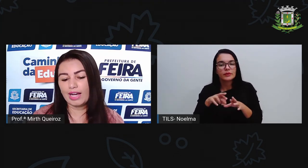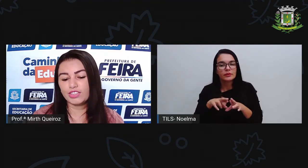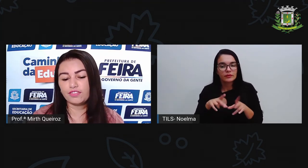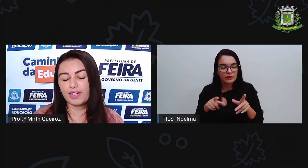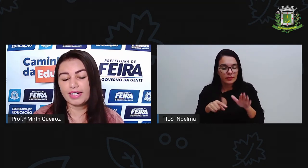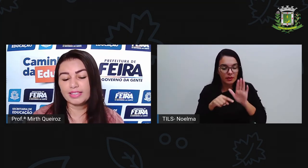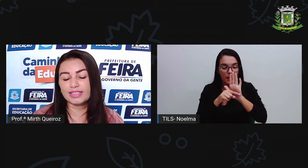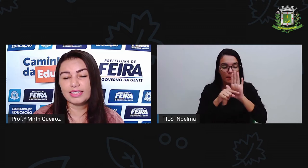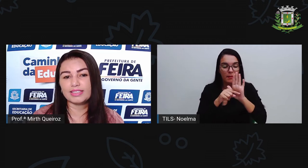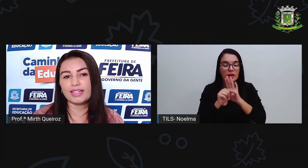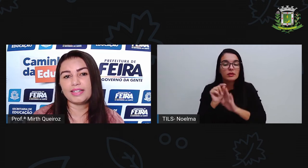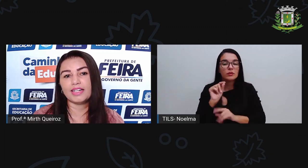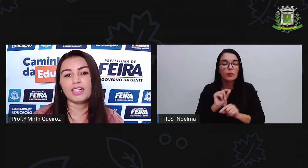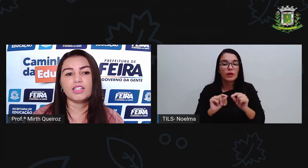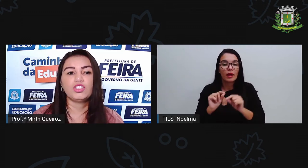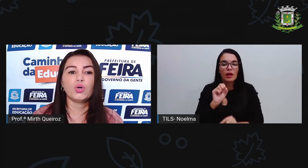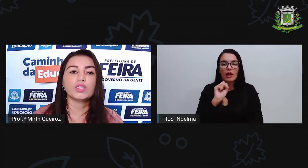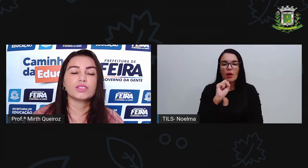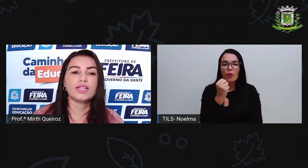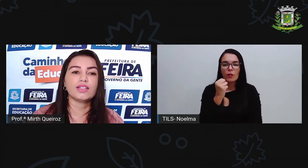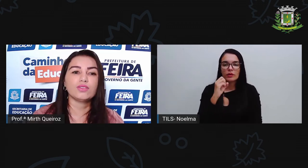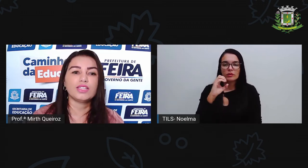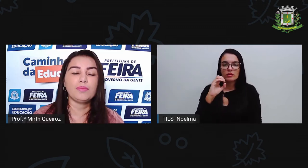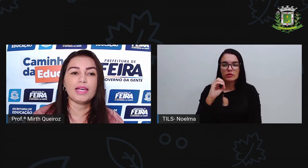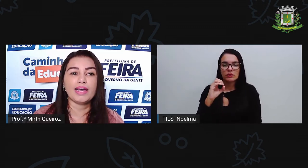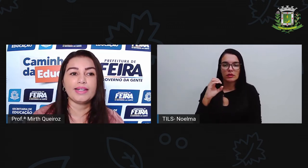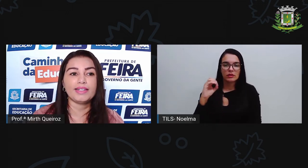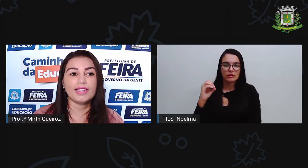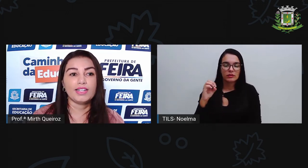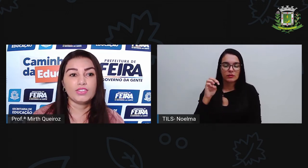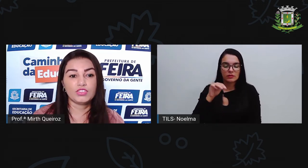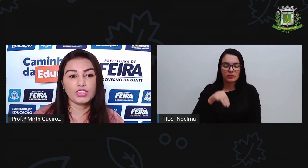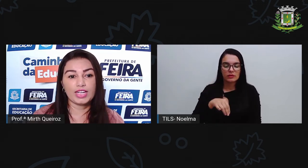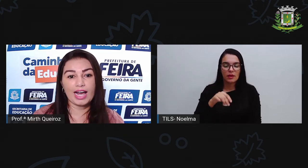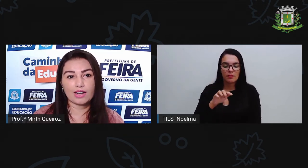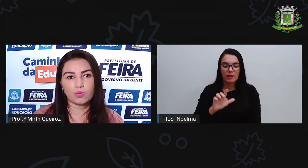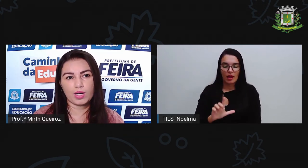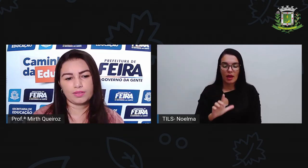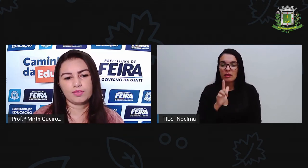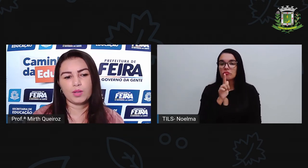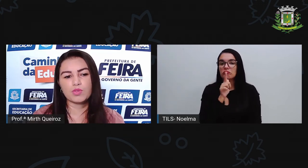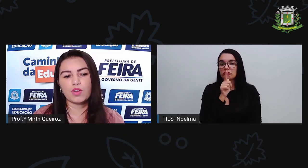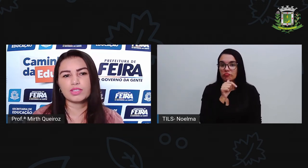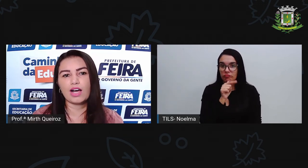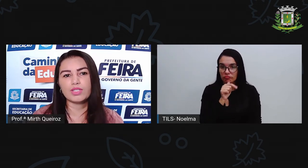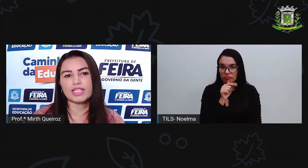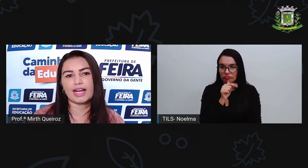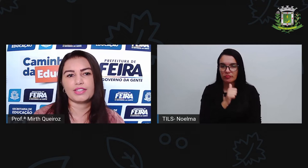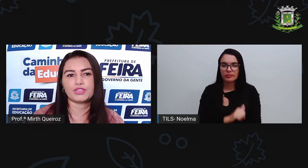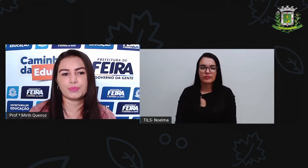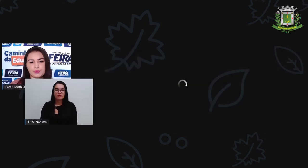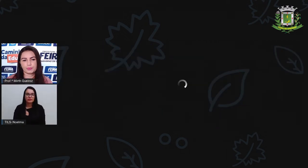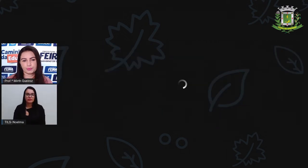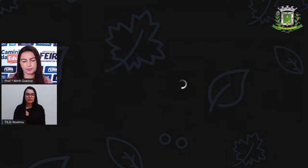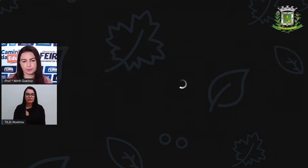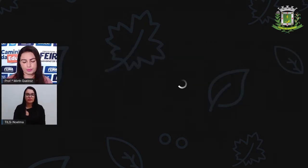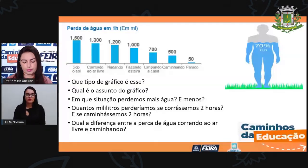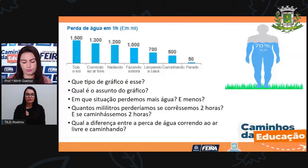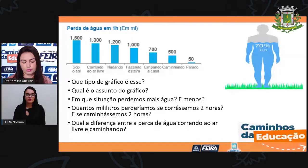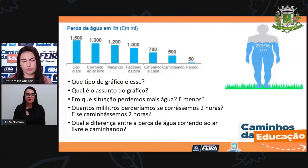caminhando. A diferença aí seria de 800 ml de água. Vamos voltar ao slide.